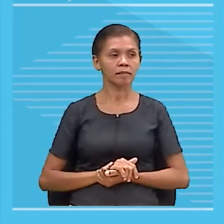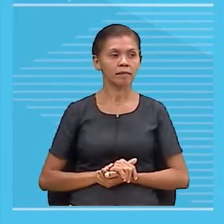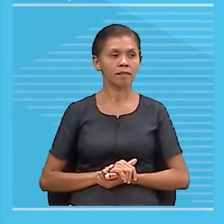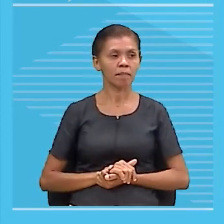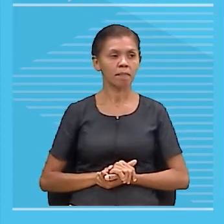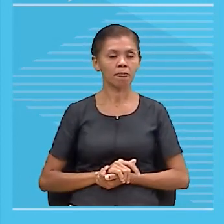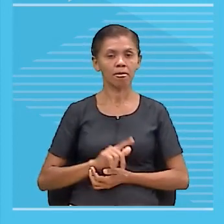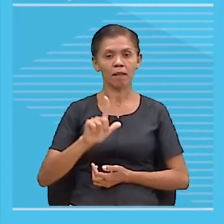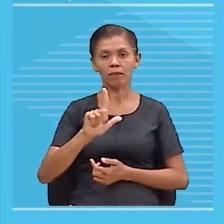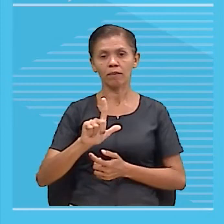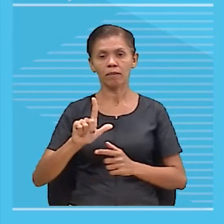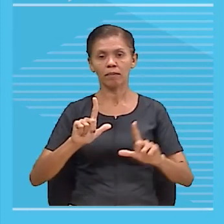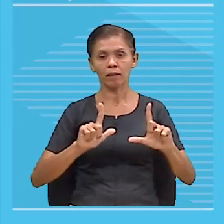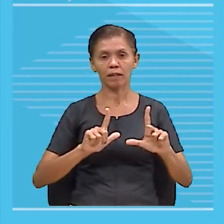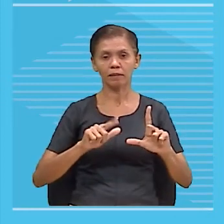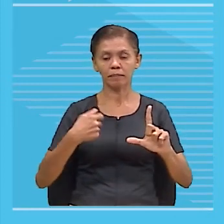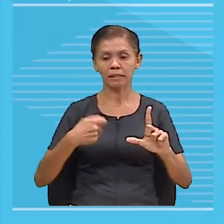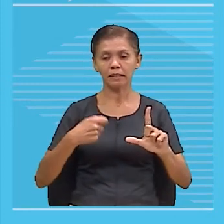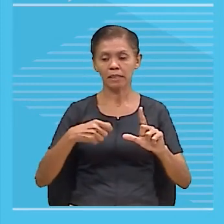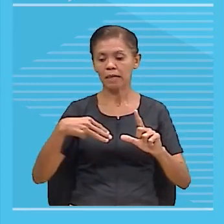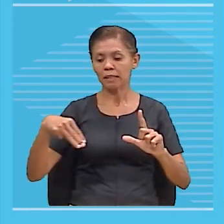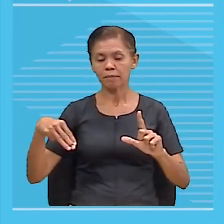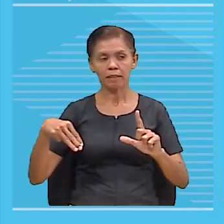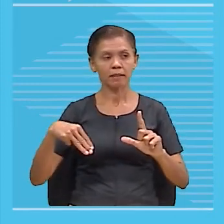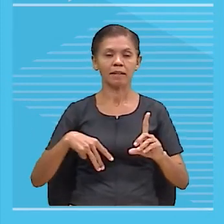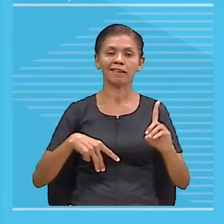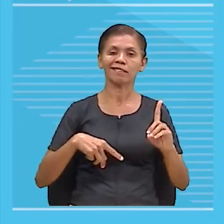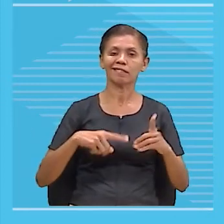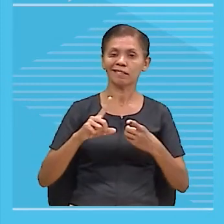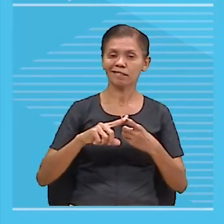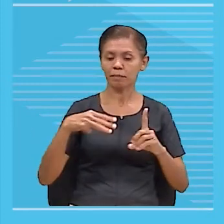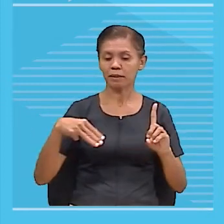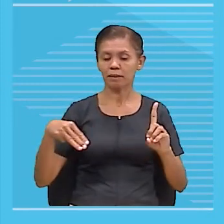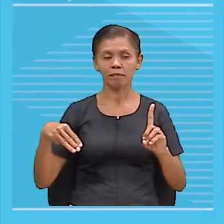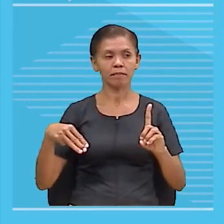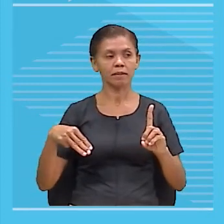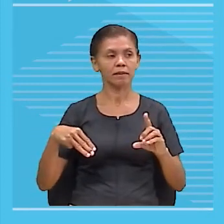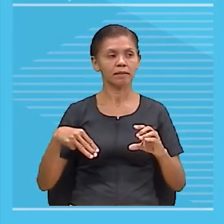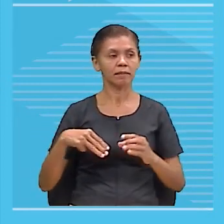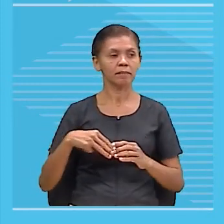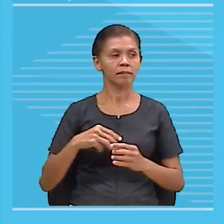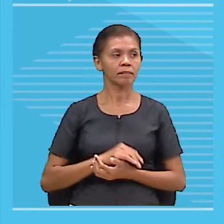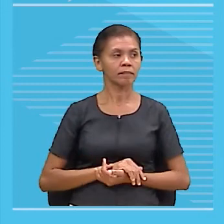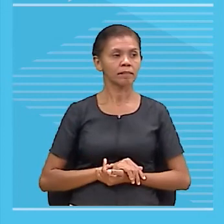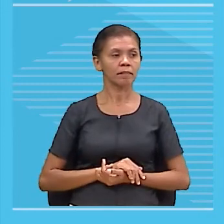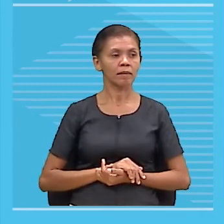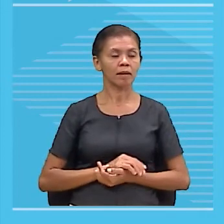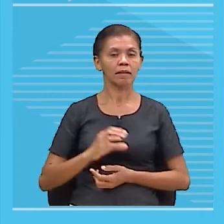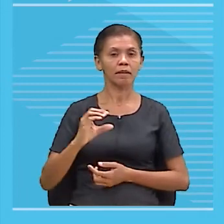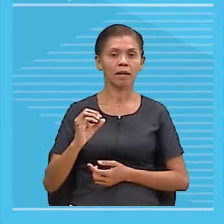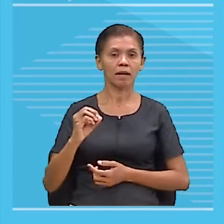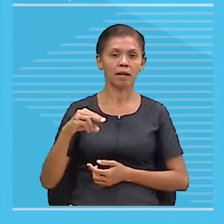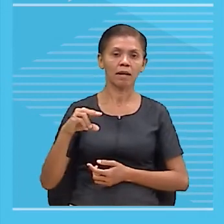metros. A distância entre as placas também tem que estar em metros. E a constante tem